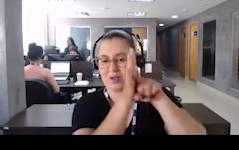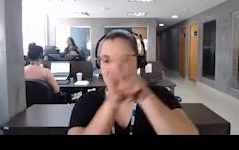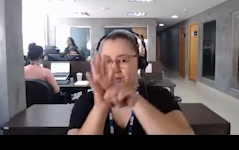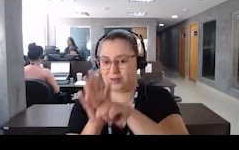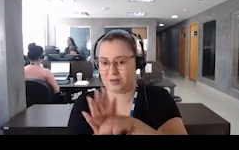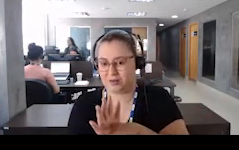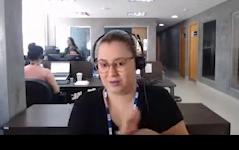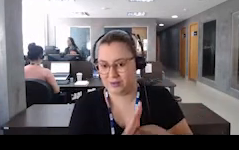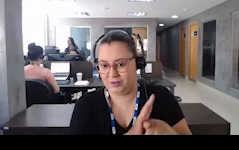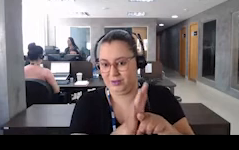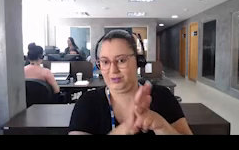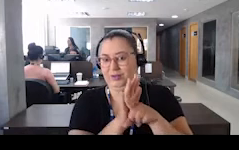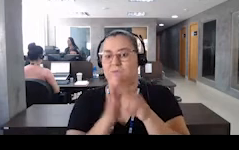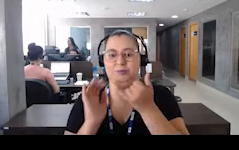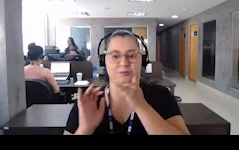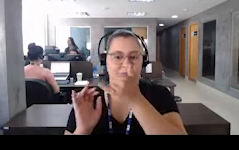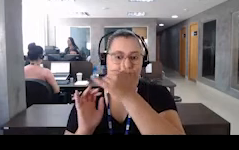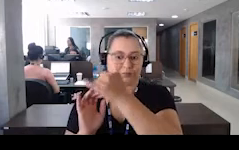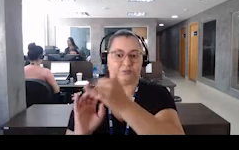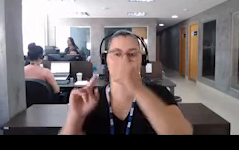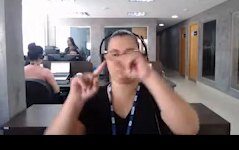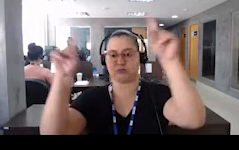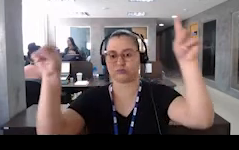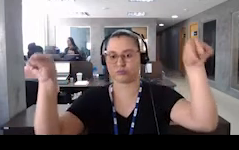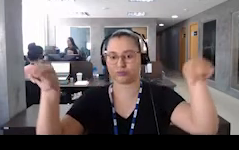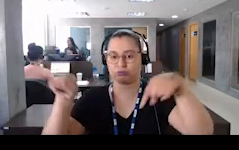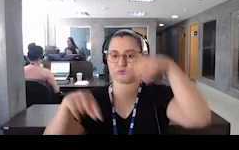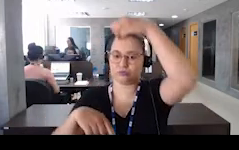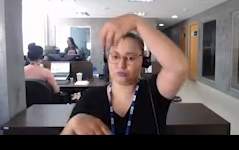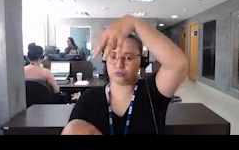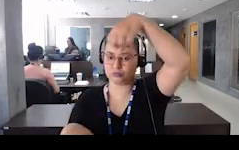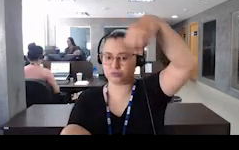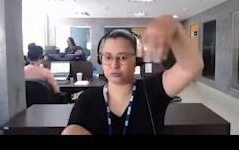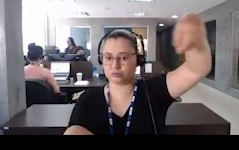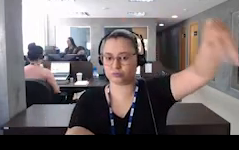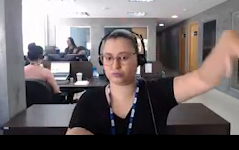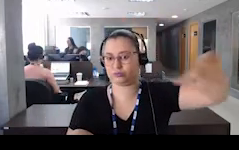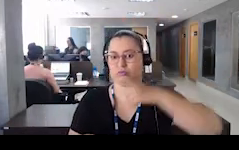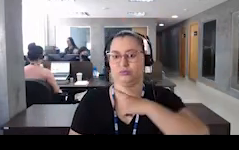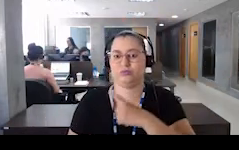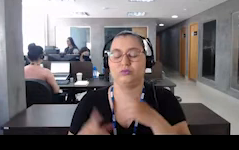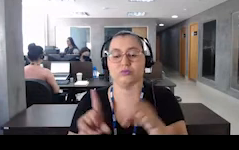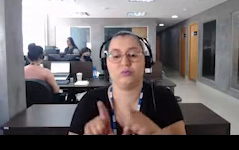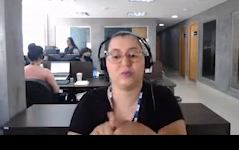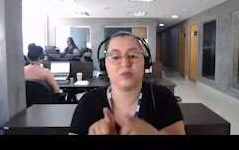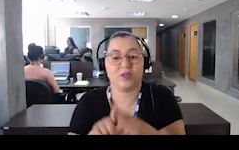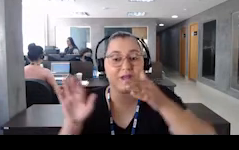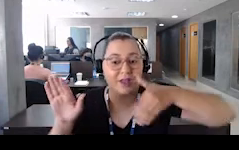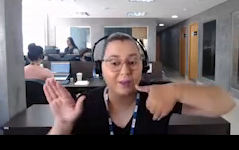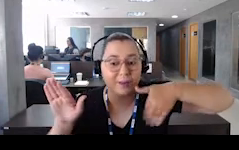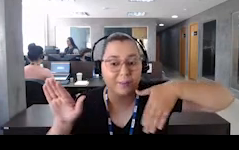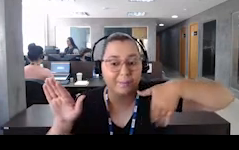Analisando os circuitos elétricos, né? Então você foi informado pelo eletricista que o sistema de iluminação da piscina é formado por 10 lâmpadas